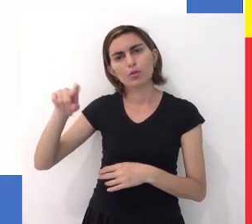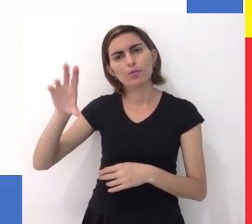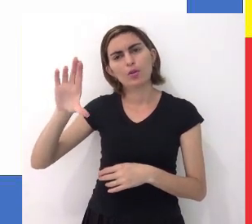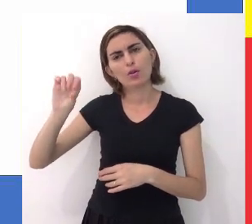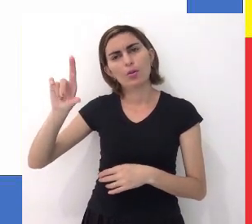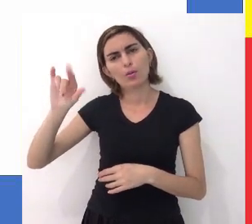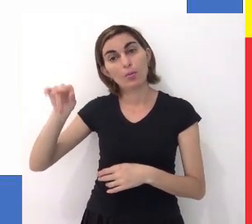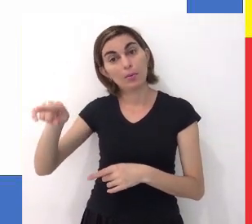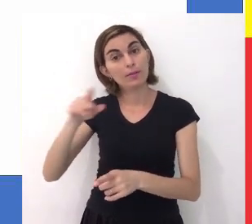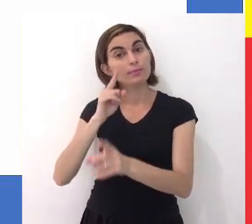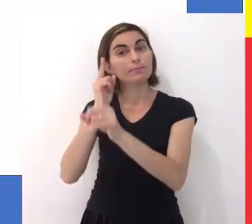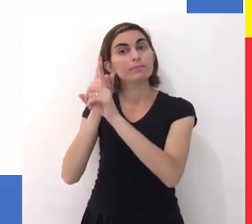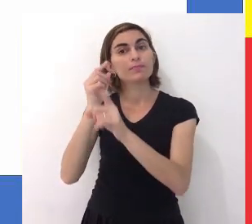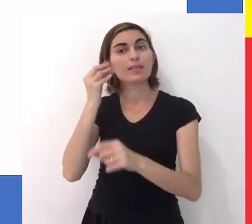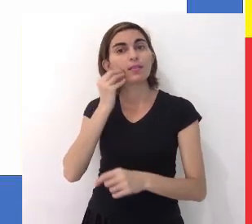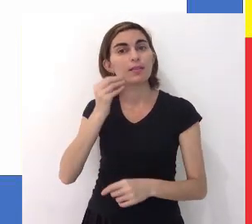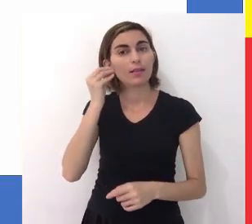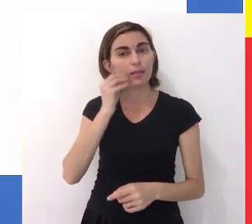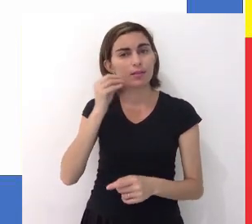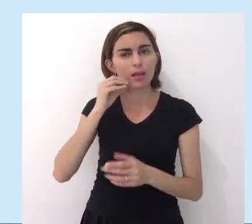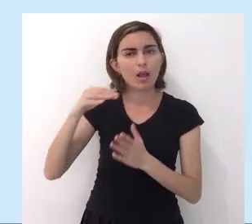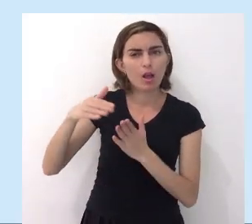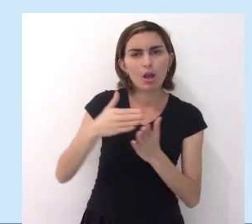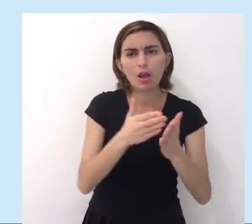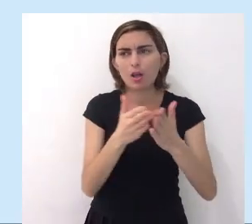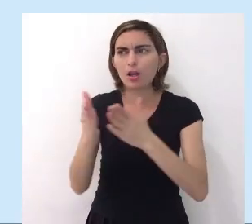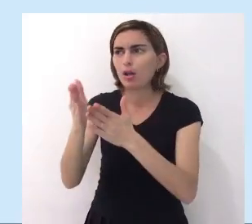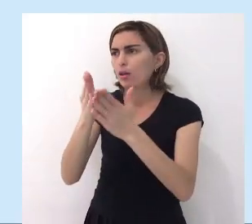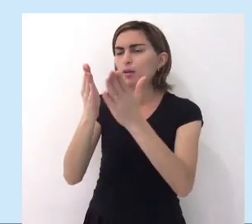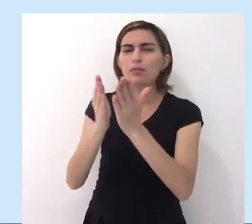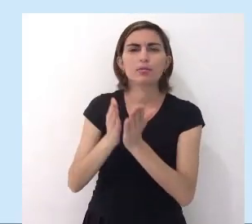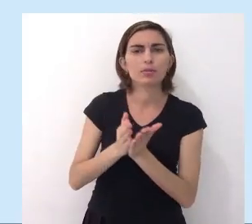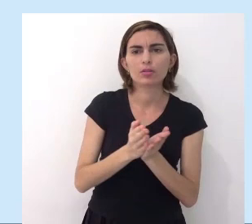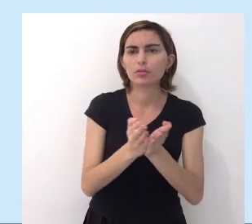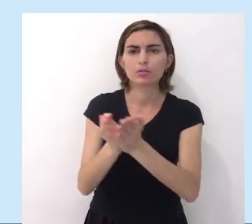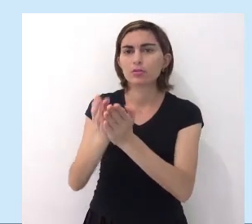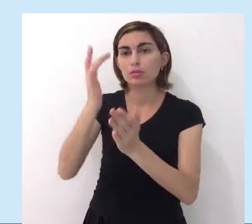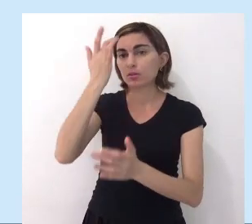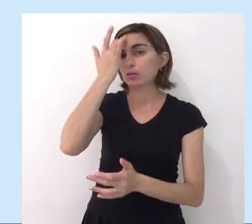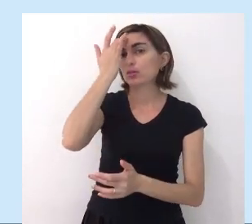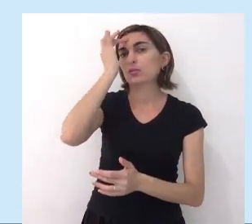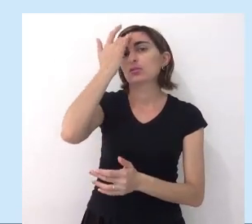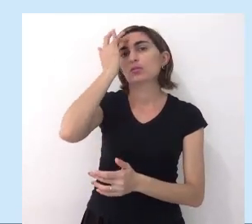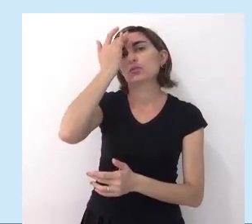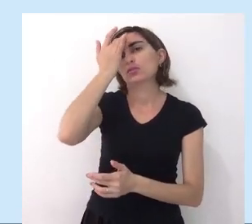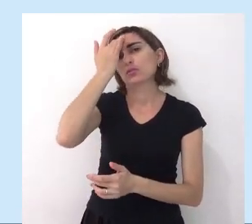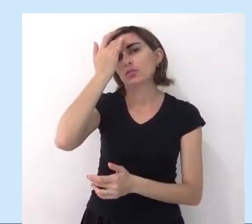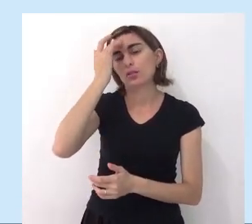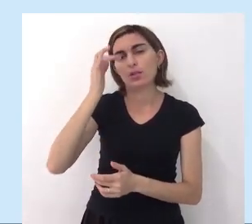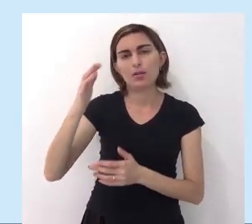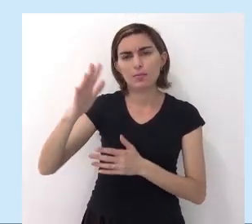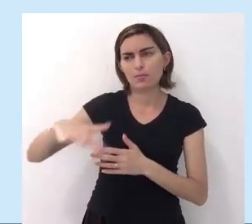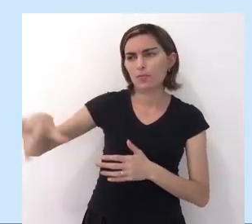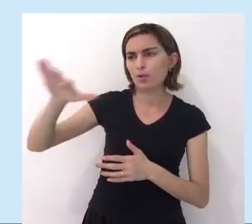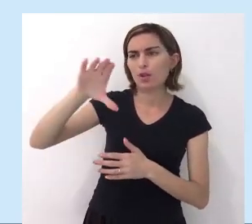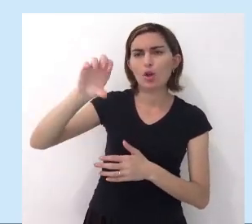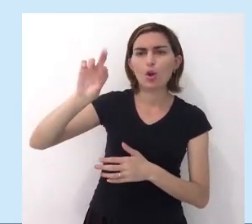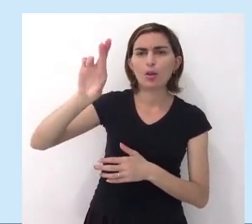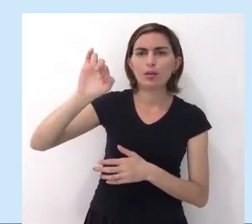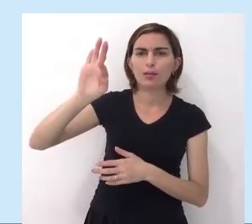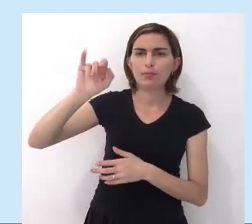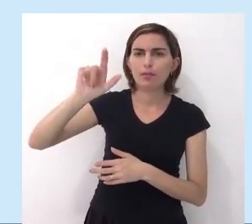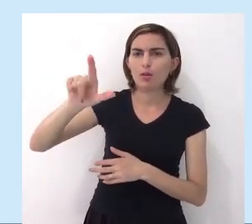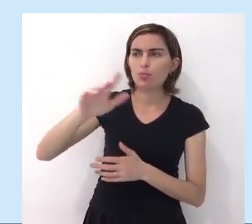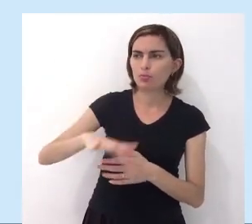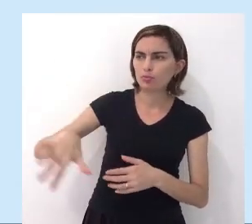Colombo, porque ele vai tentar buscar uma rota para chegar às Índias, tá? Que era aquela parte oriental que eu